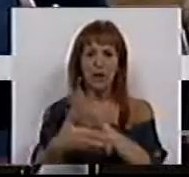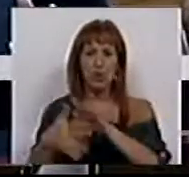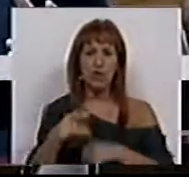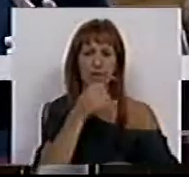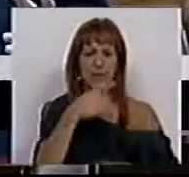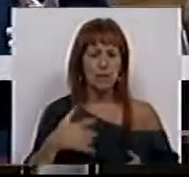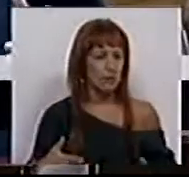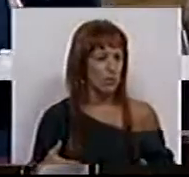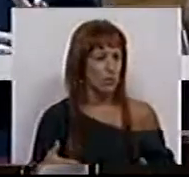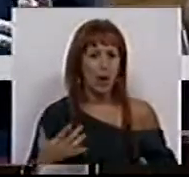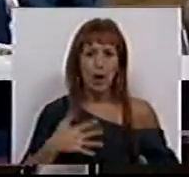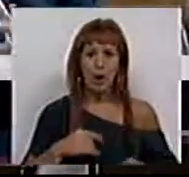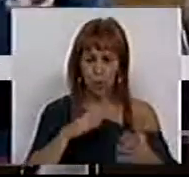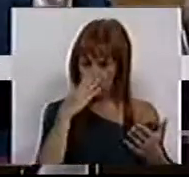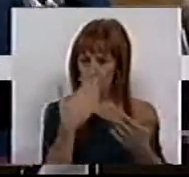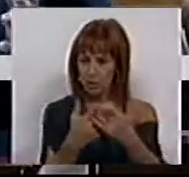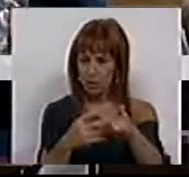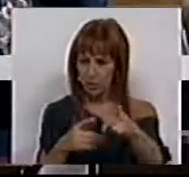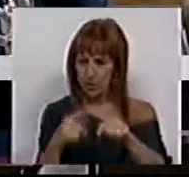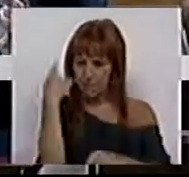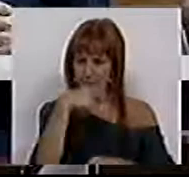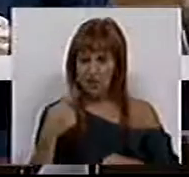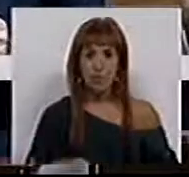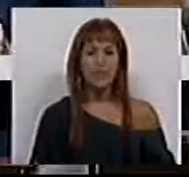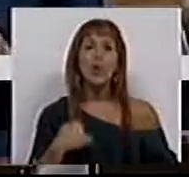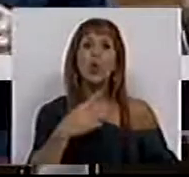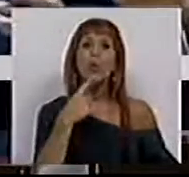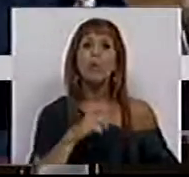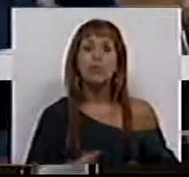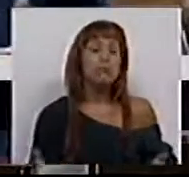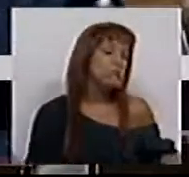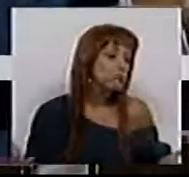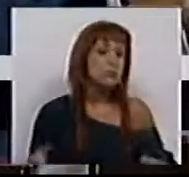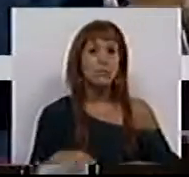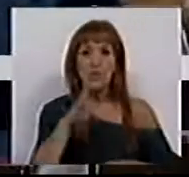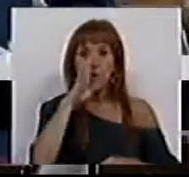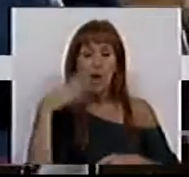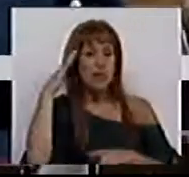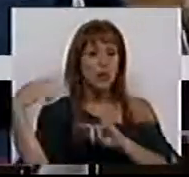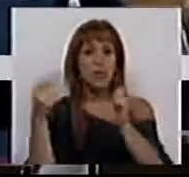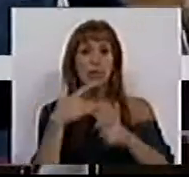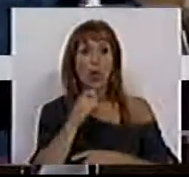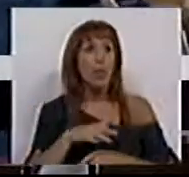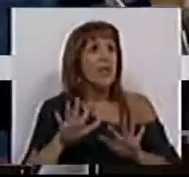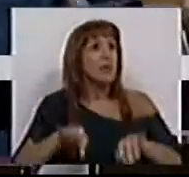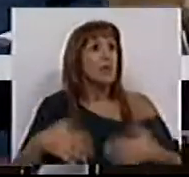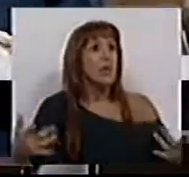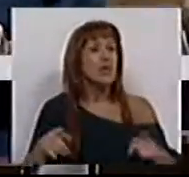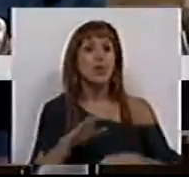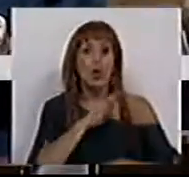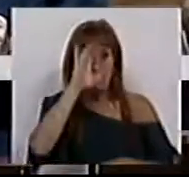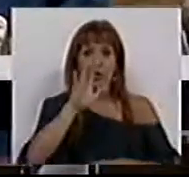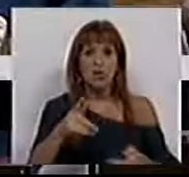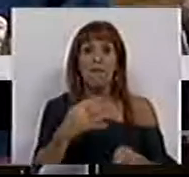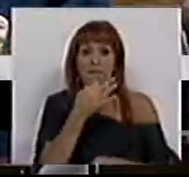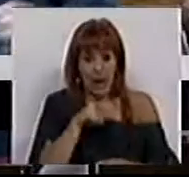farmacêutica. Eu queria confrontá-lo com essa imagem, perguntando-lhe, porque acho que este debate não pode terminar sem que o senhor